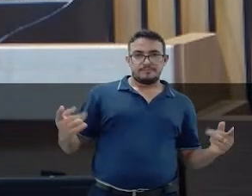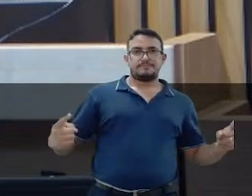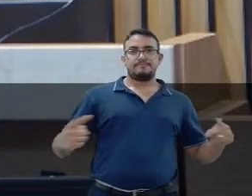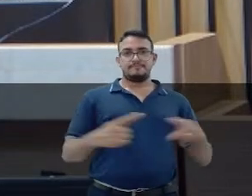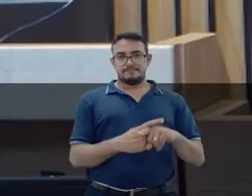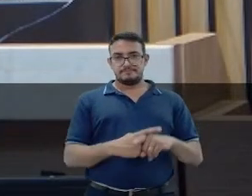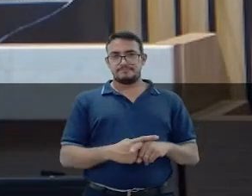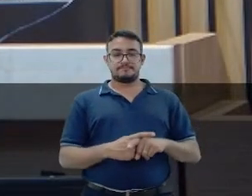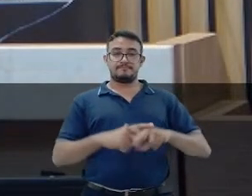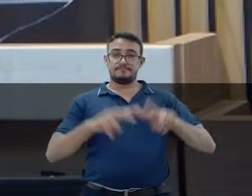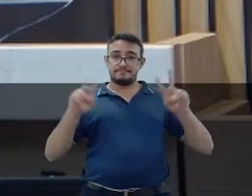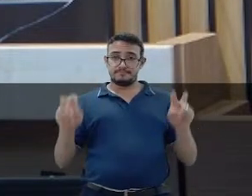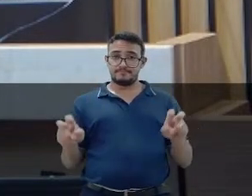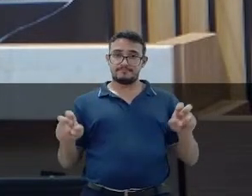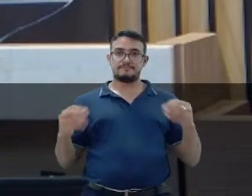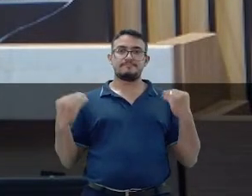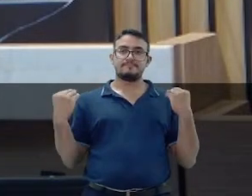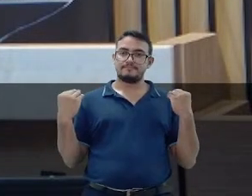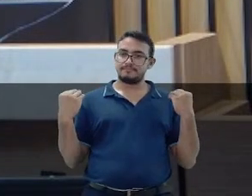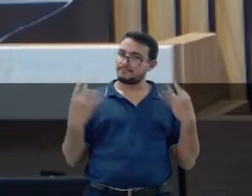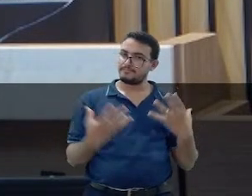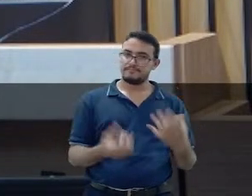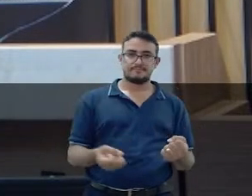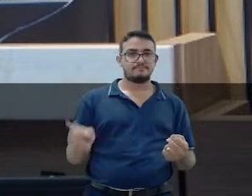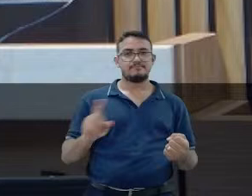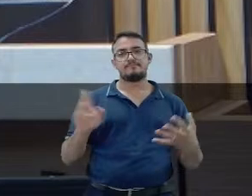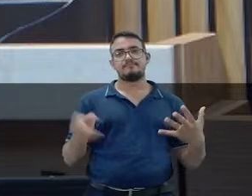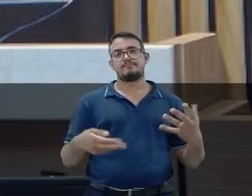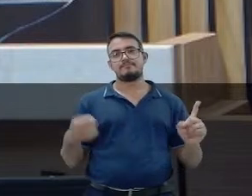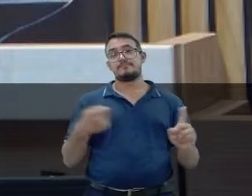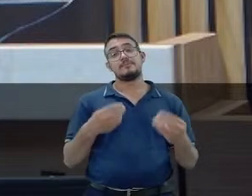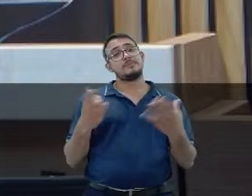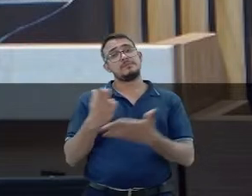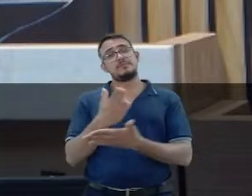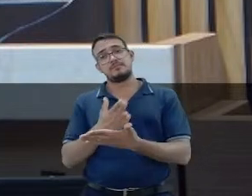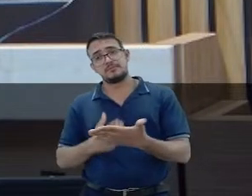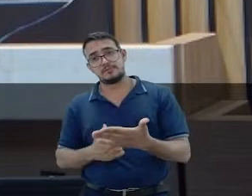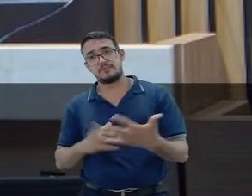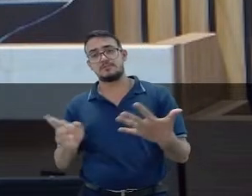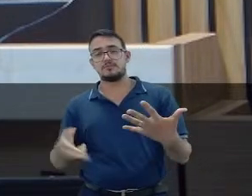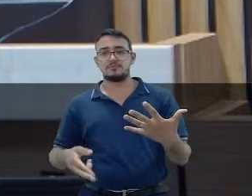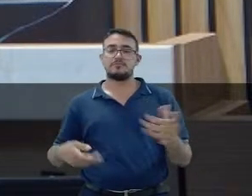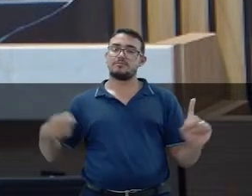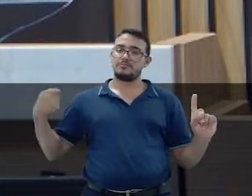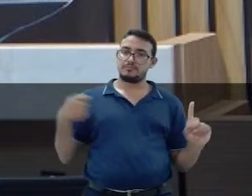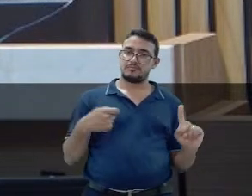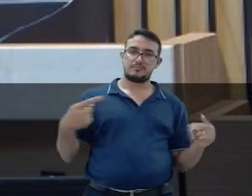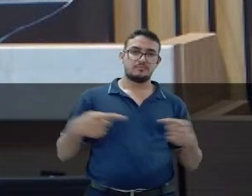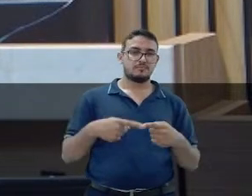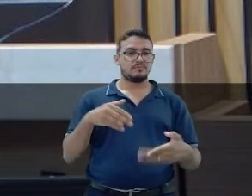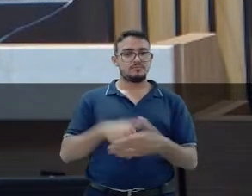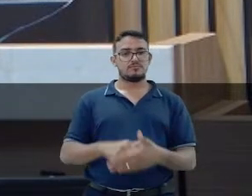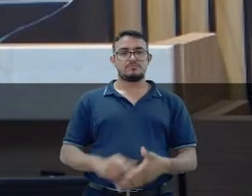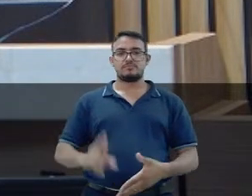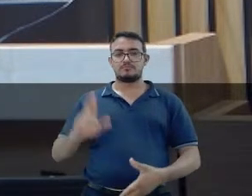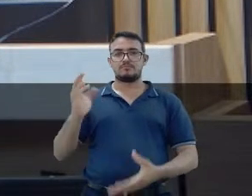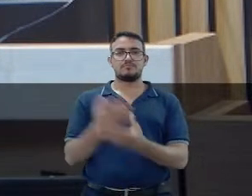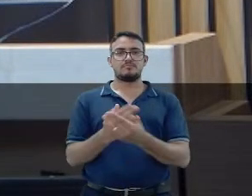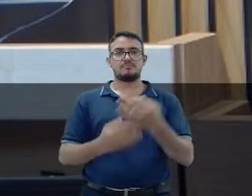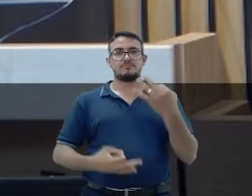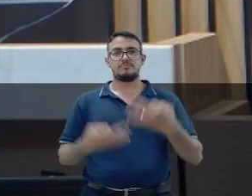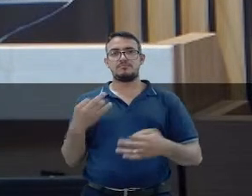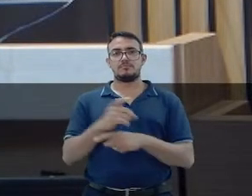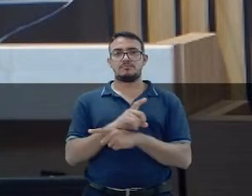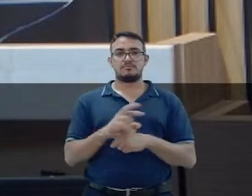e, no mérito, negar provimento ao recurso da ré e dar parcial provimento ao recurso do autor nos termos do voto do relator. Doutores,